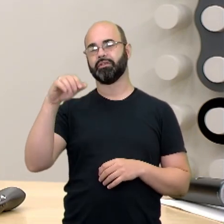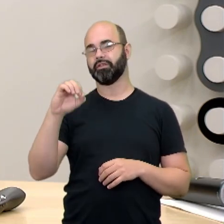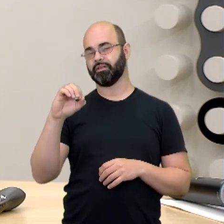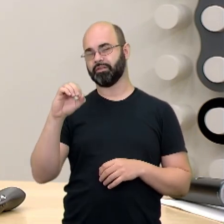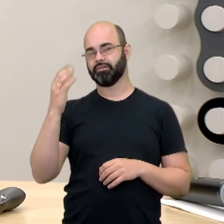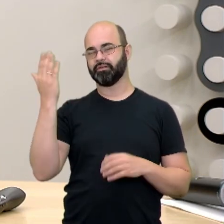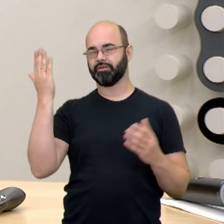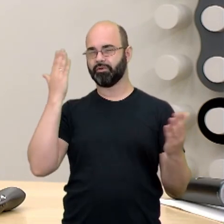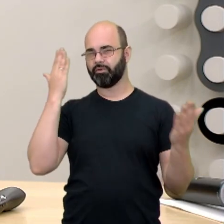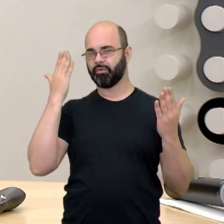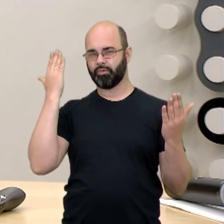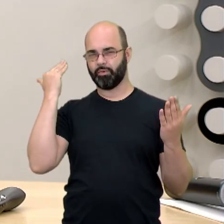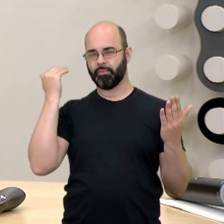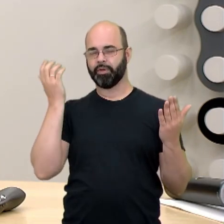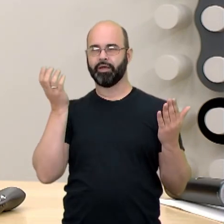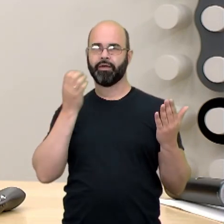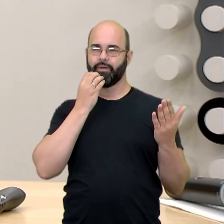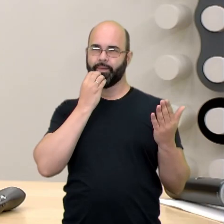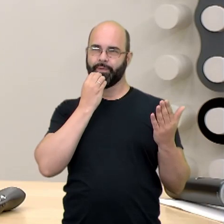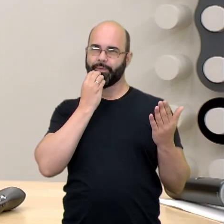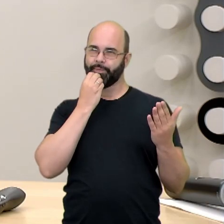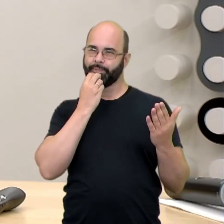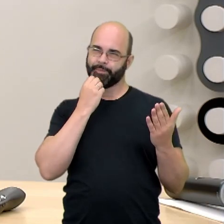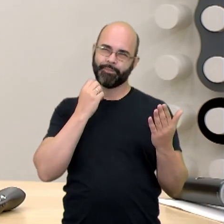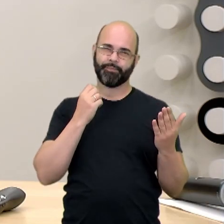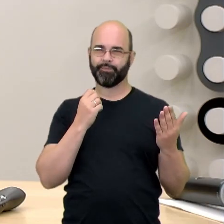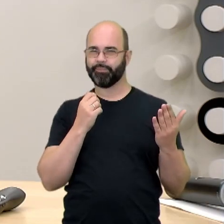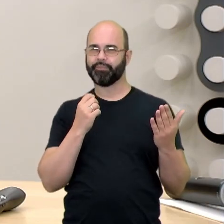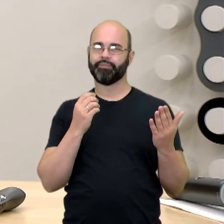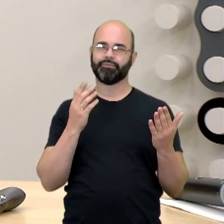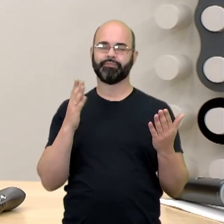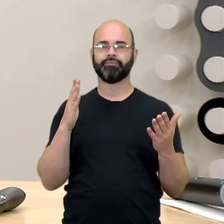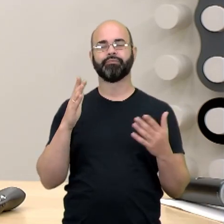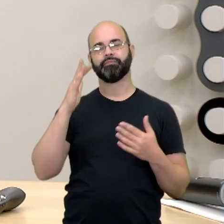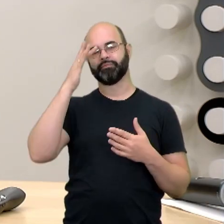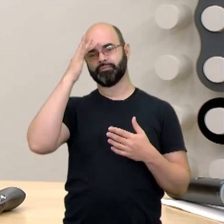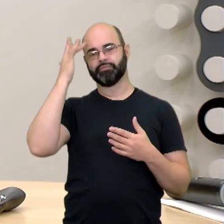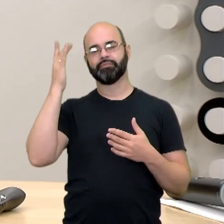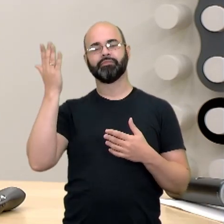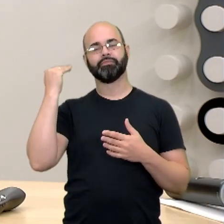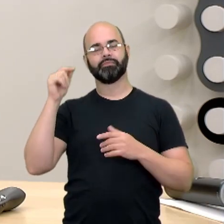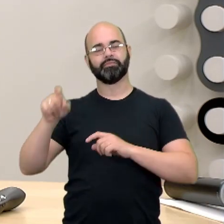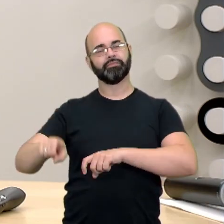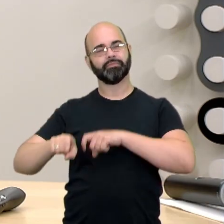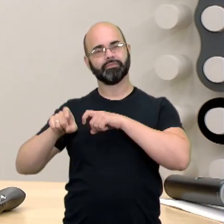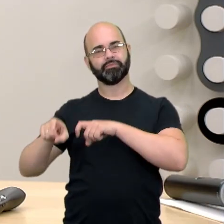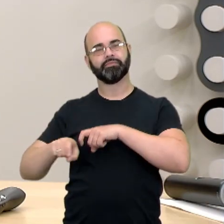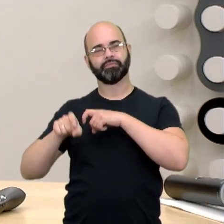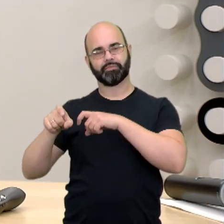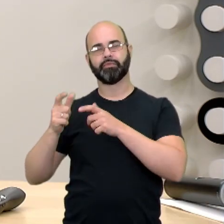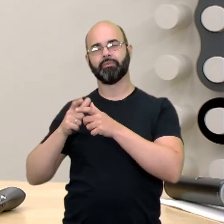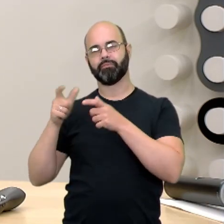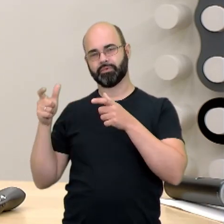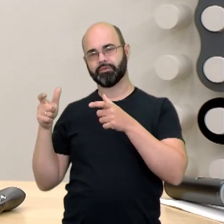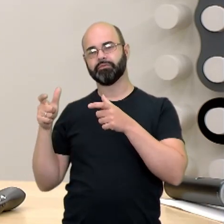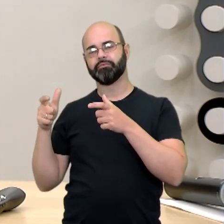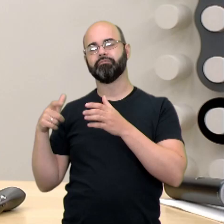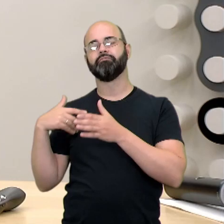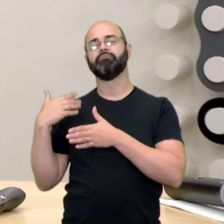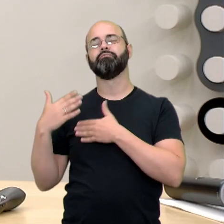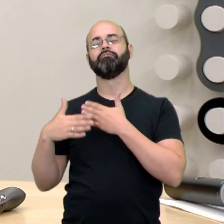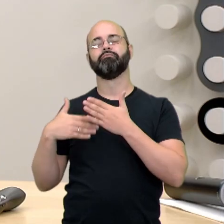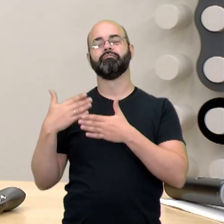né, praticamente aí um pouquinho da metade da população ainda era rural. E com o passar do tempo, os